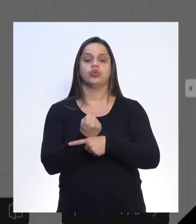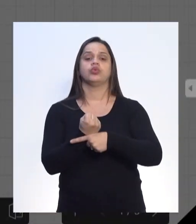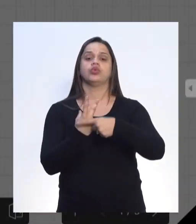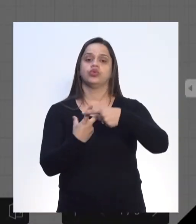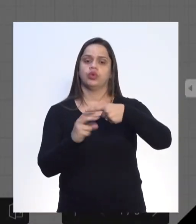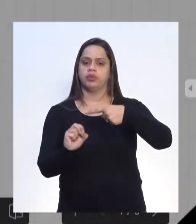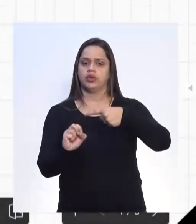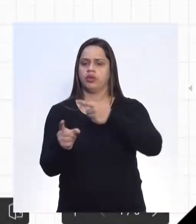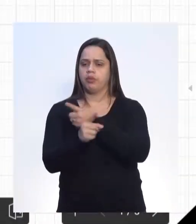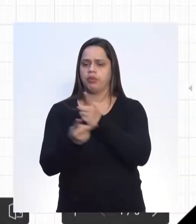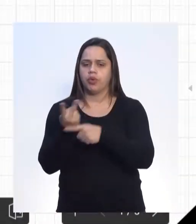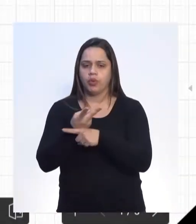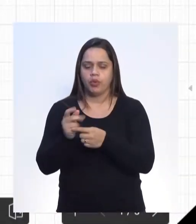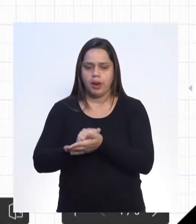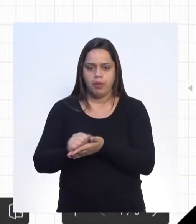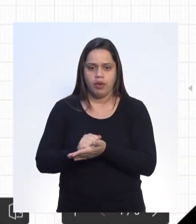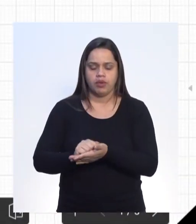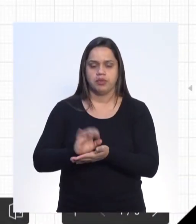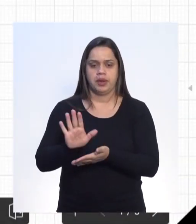a borracha?